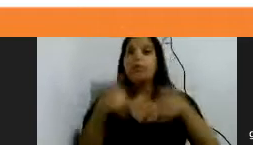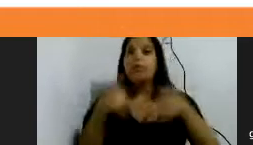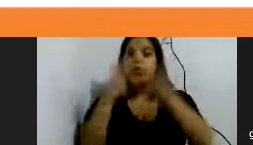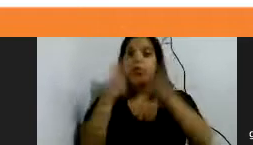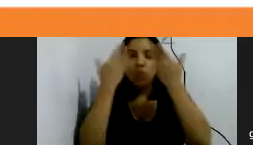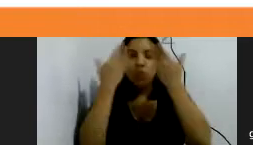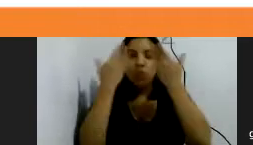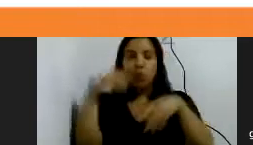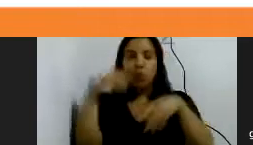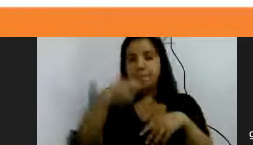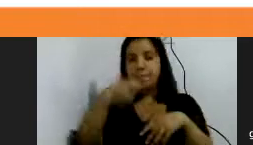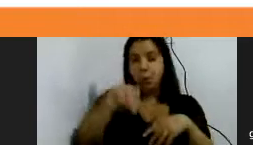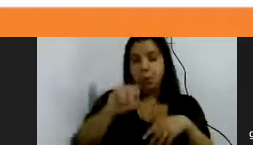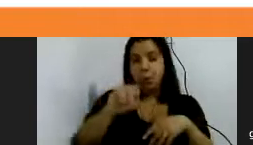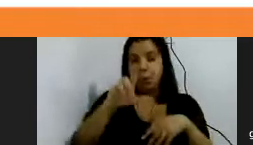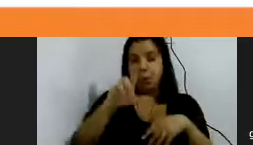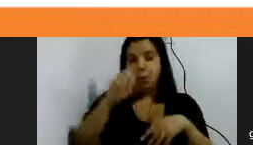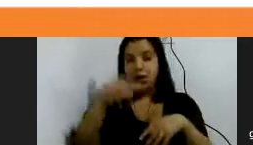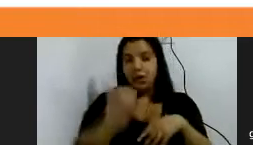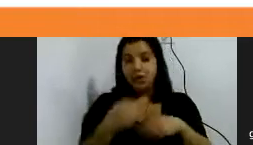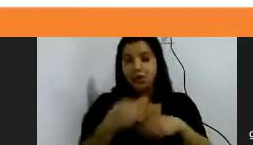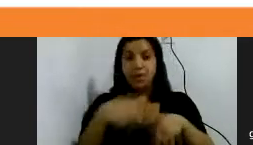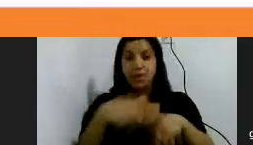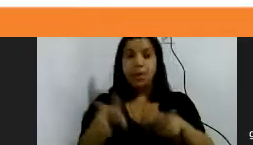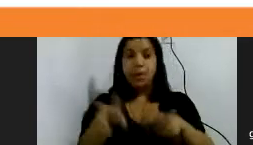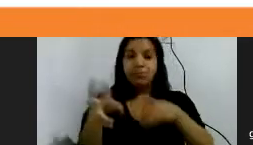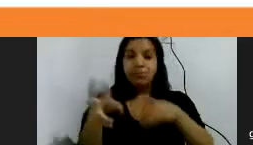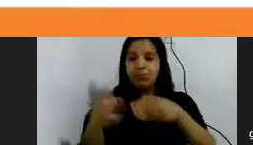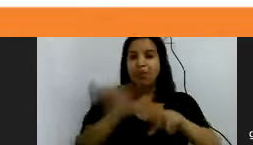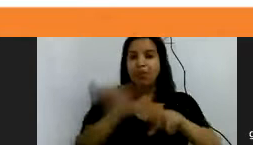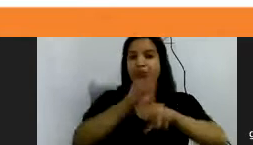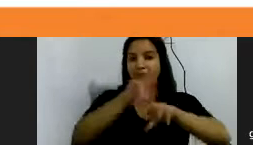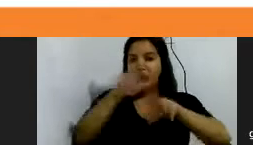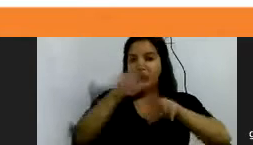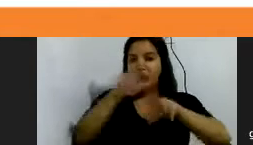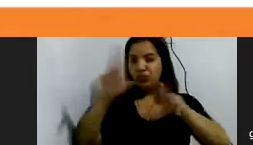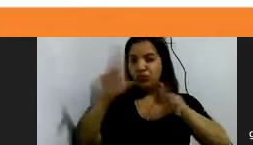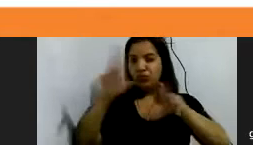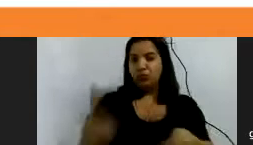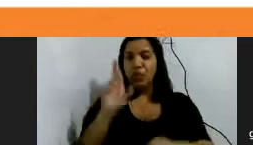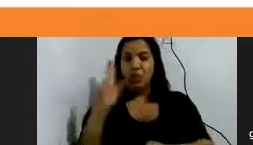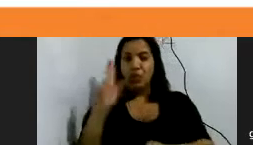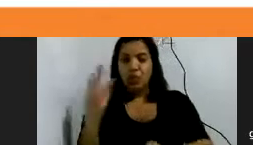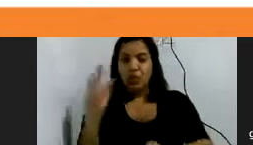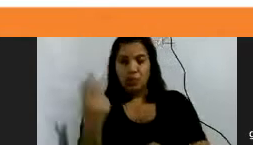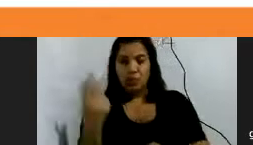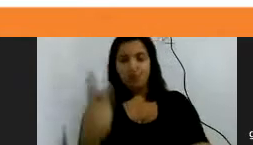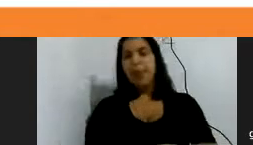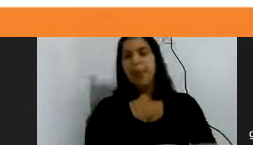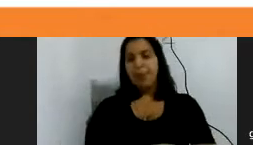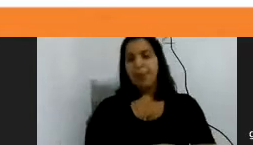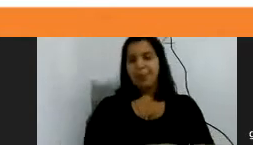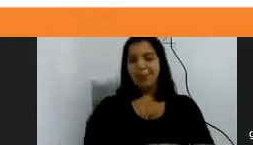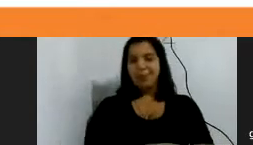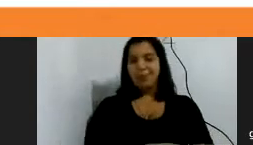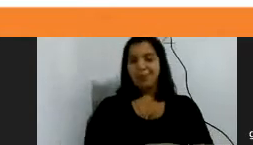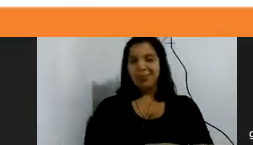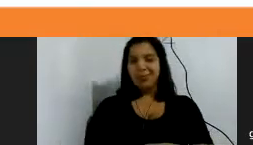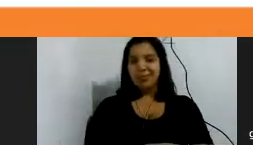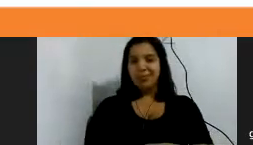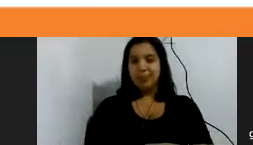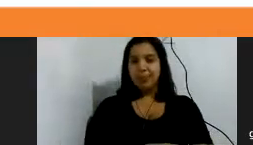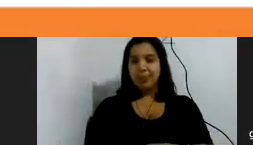anticorpos monoclonais para detectar as diferentes formas de expressão do antígeno RH.